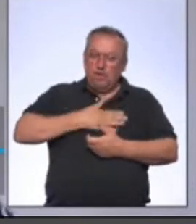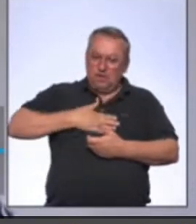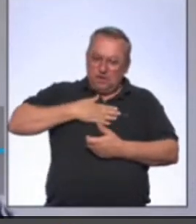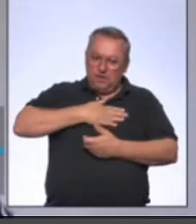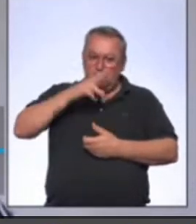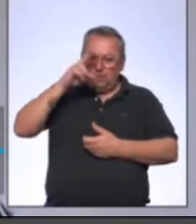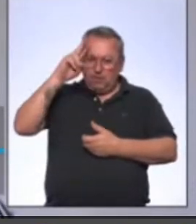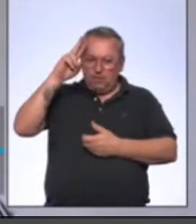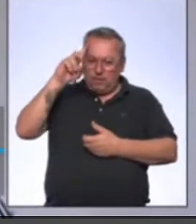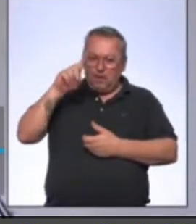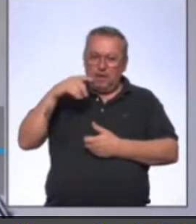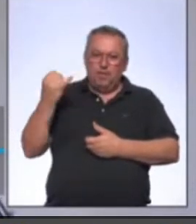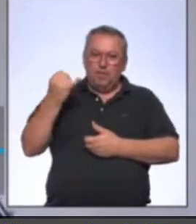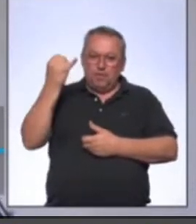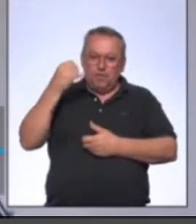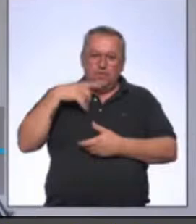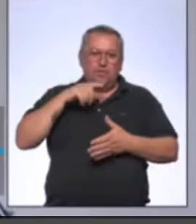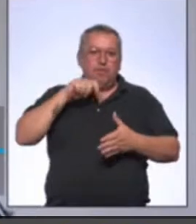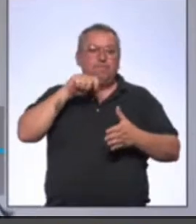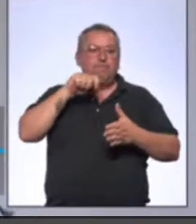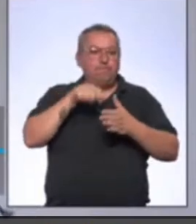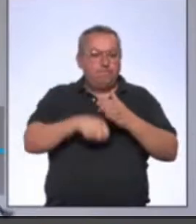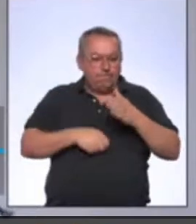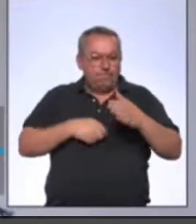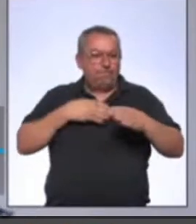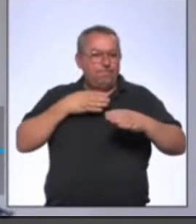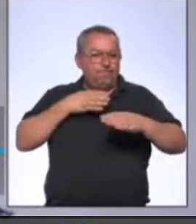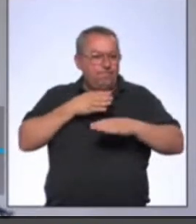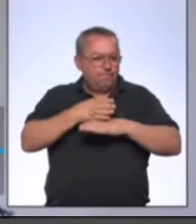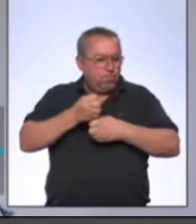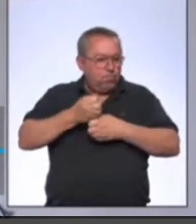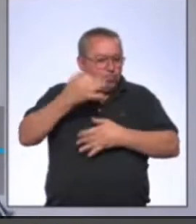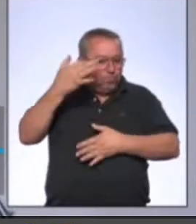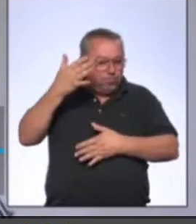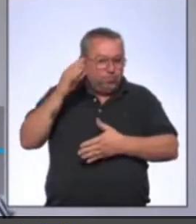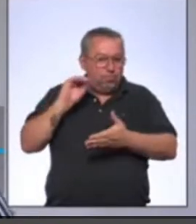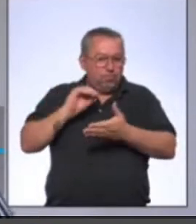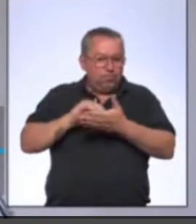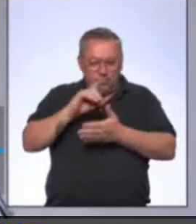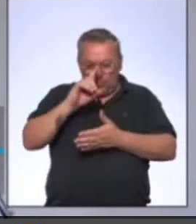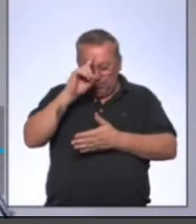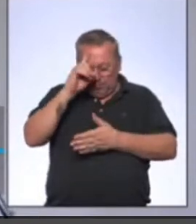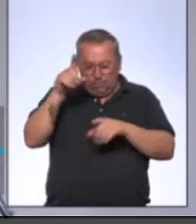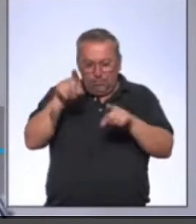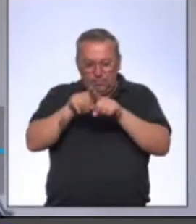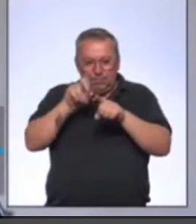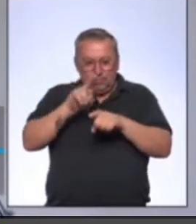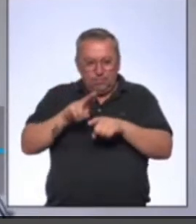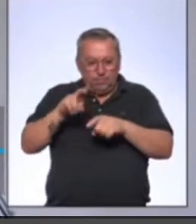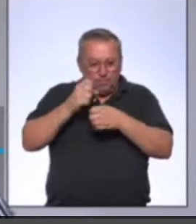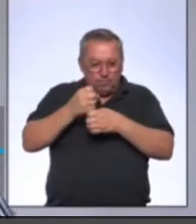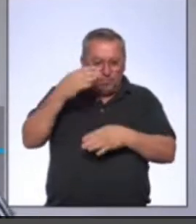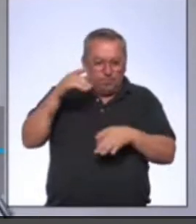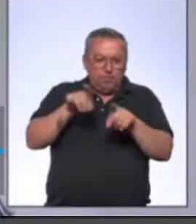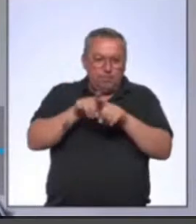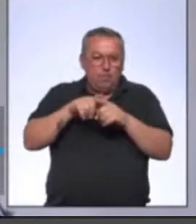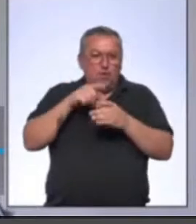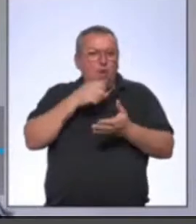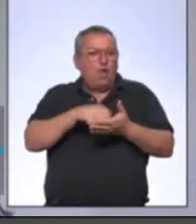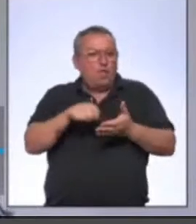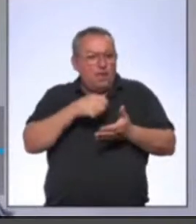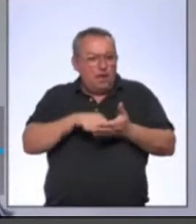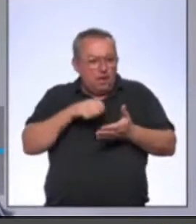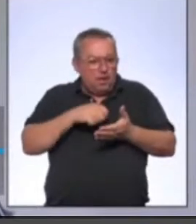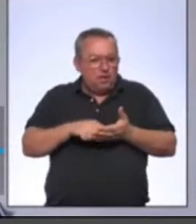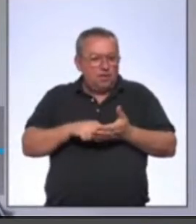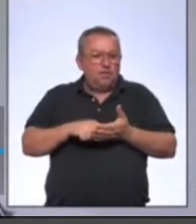lembrá-los que é importante que você registre as suas dúvidas. É possível utilizar o chat, mas também registre seu caderno, bloco